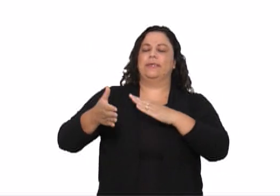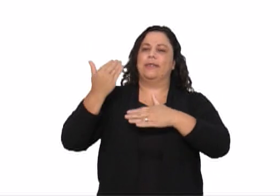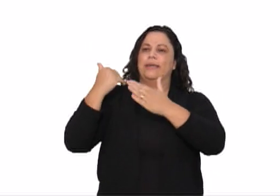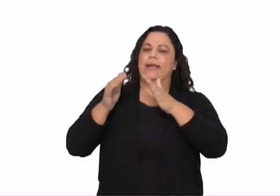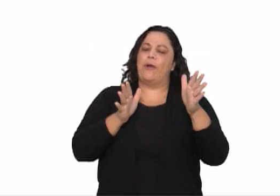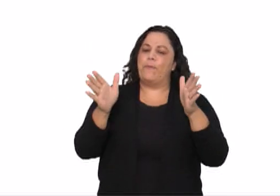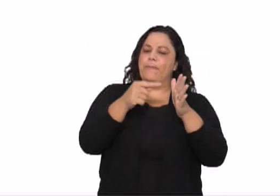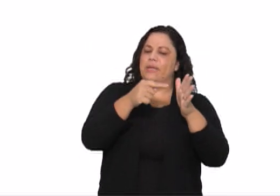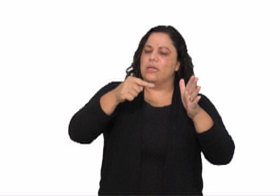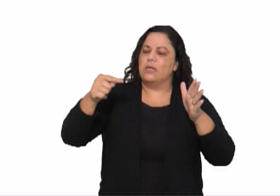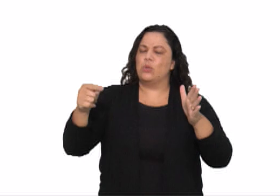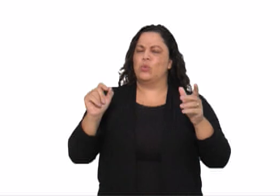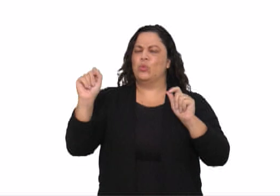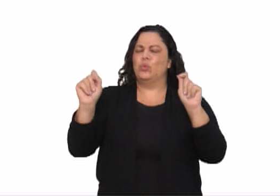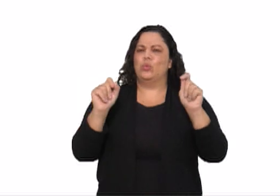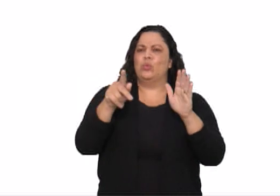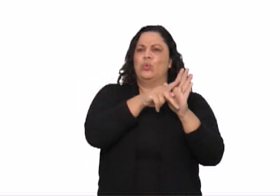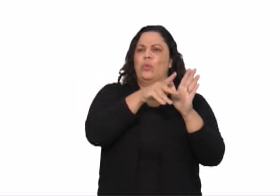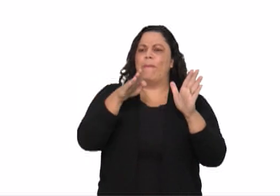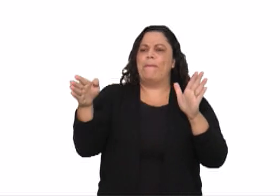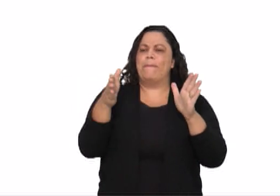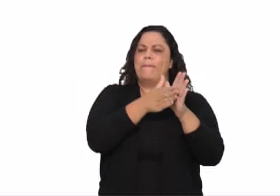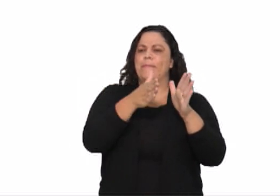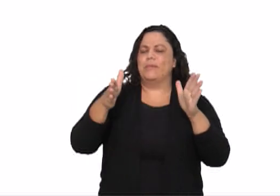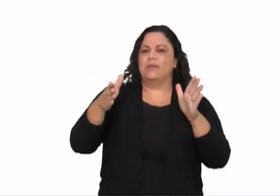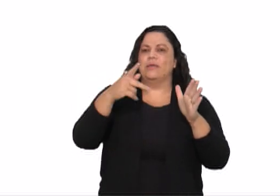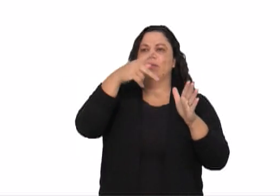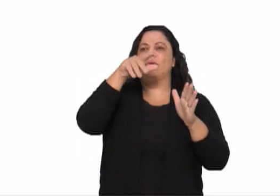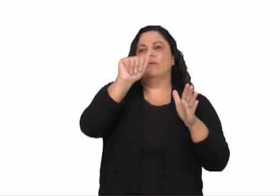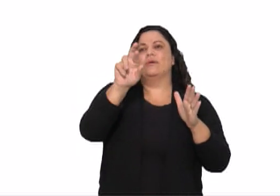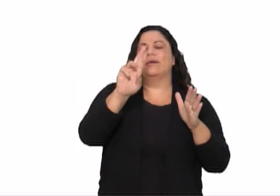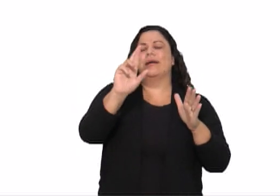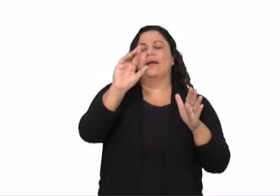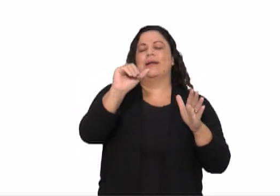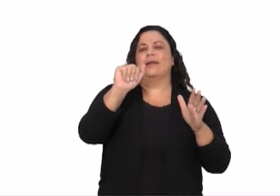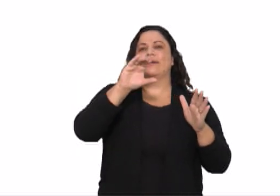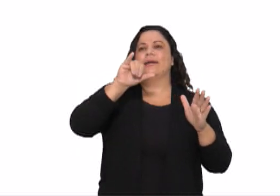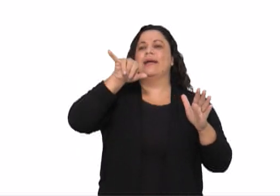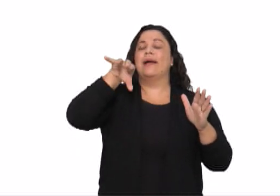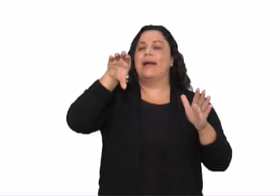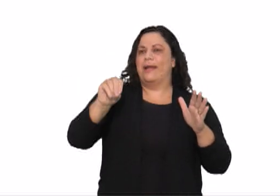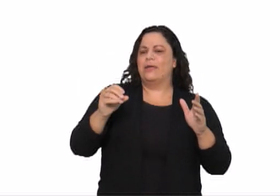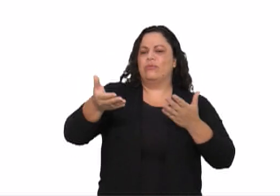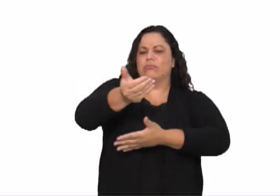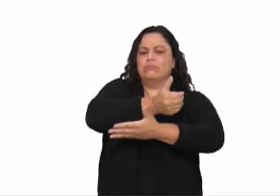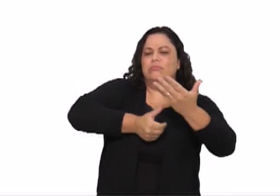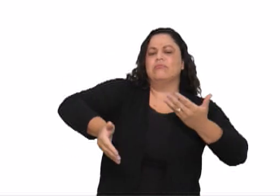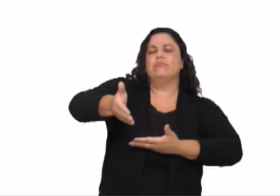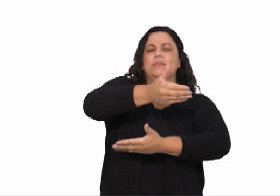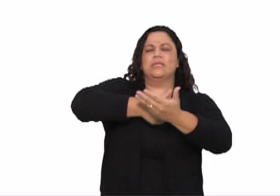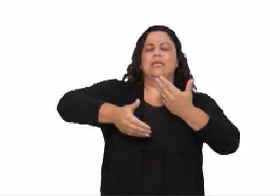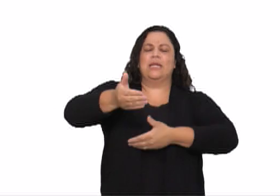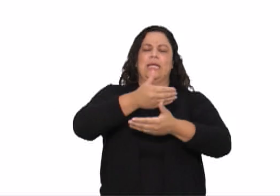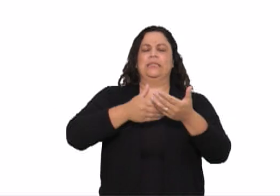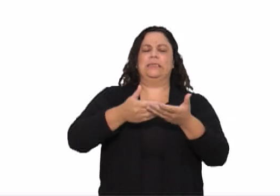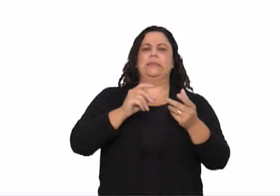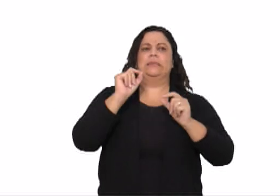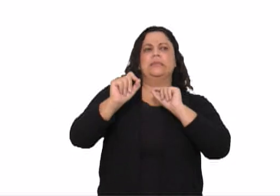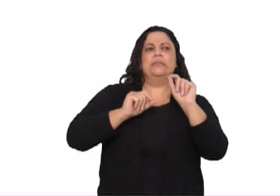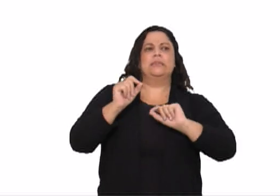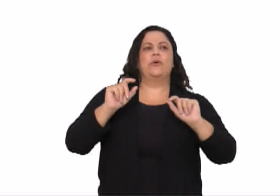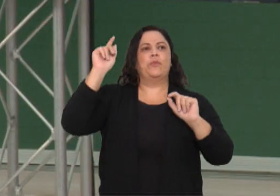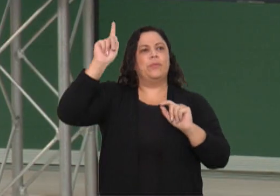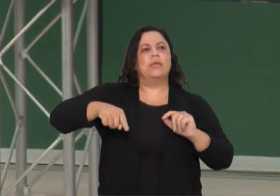principais características do período arcaico e sua relação com o desenvolvimento do período clássico na Grécia Antiga. Para